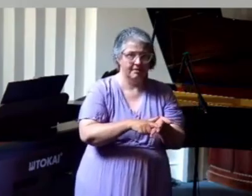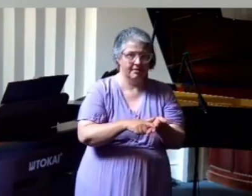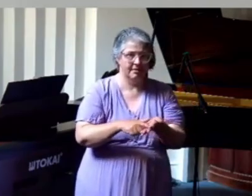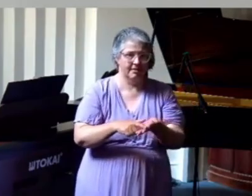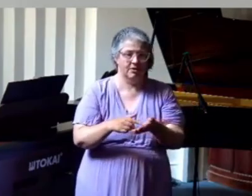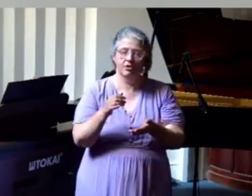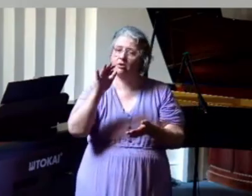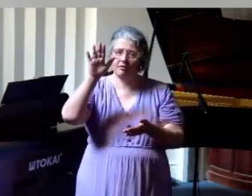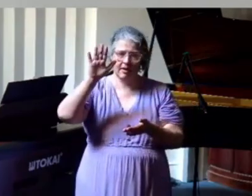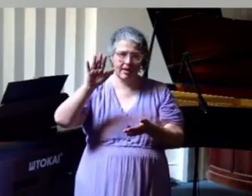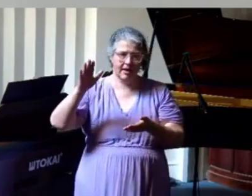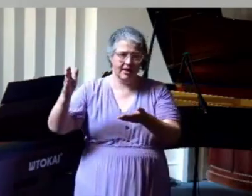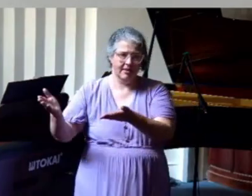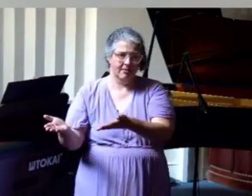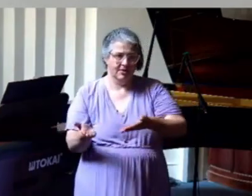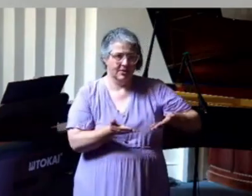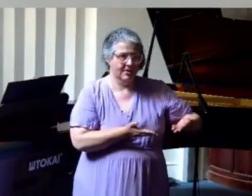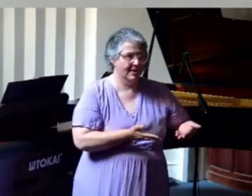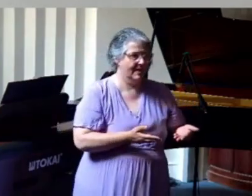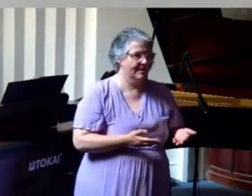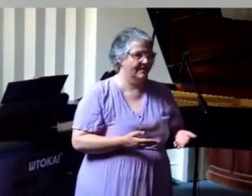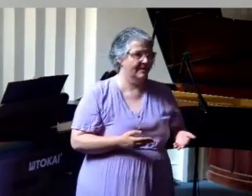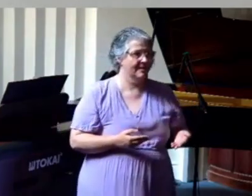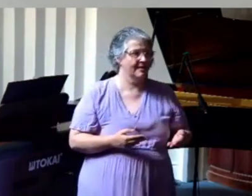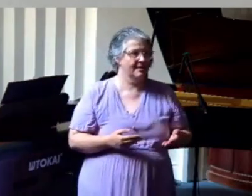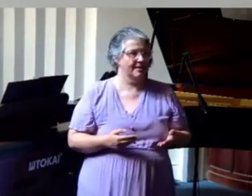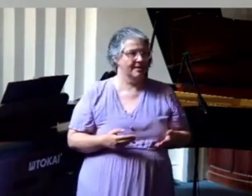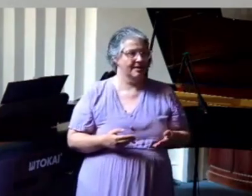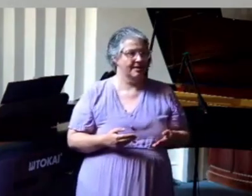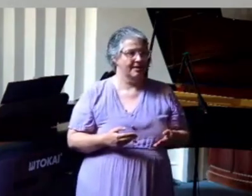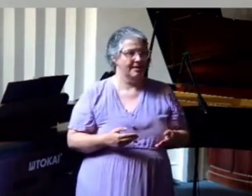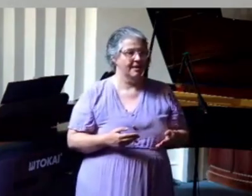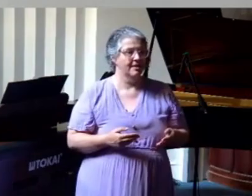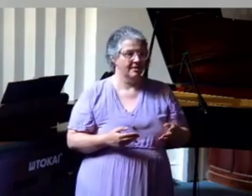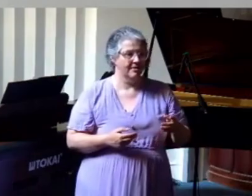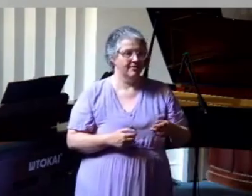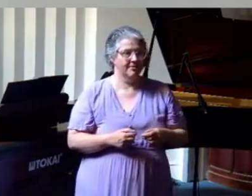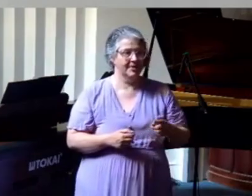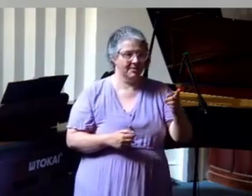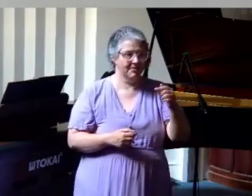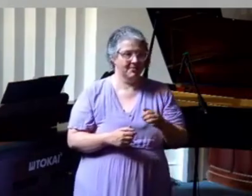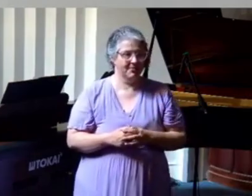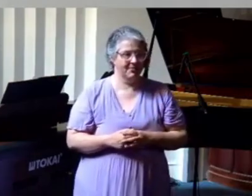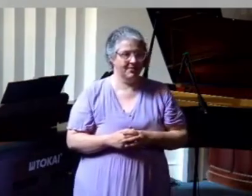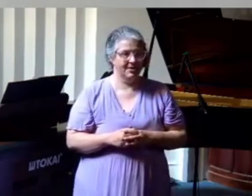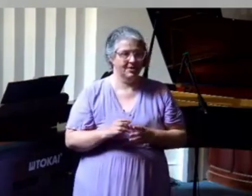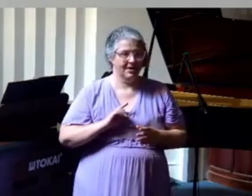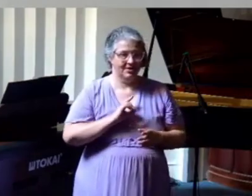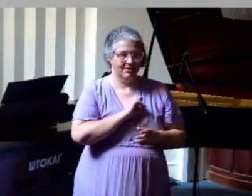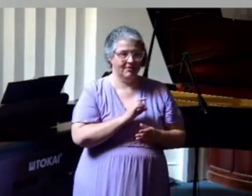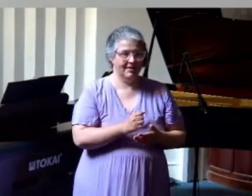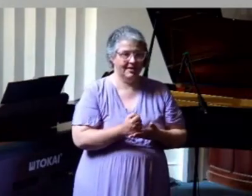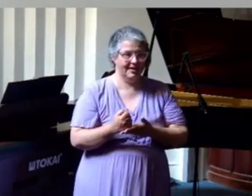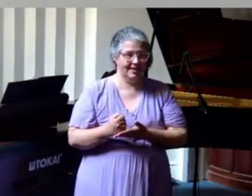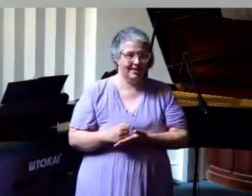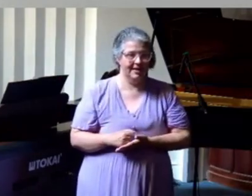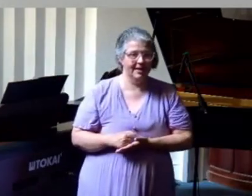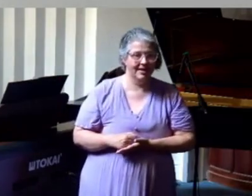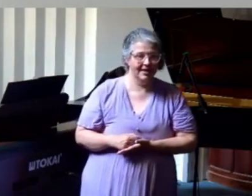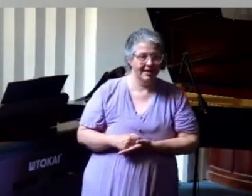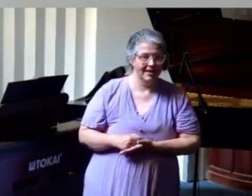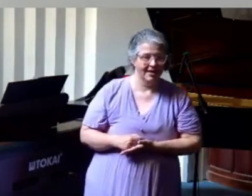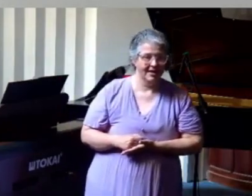recepção identifica e pode trazer. Temos alguém aqui, olha aqui, o Flávio já está providenciando lá. Como é o nome desse